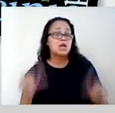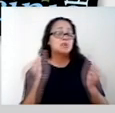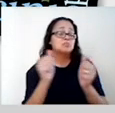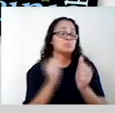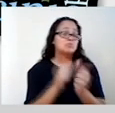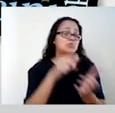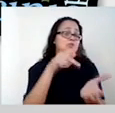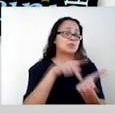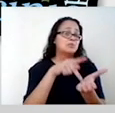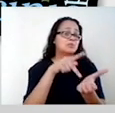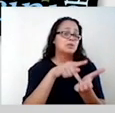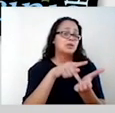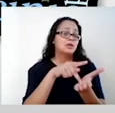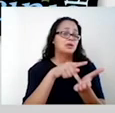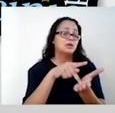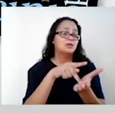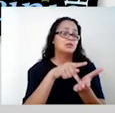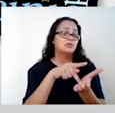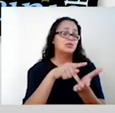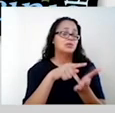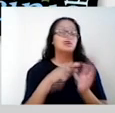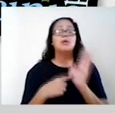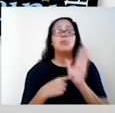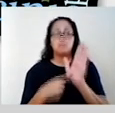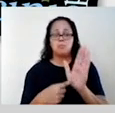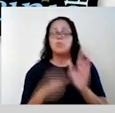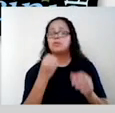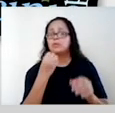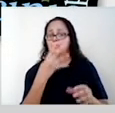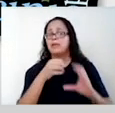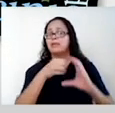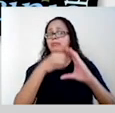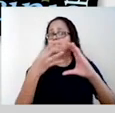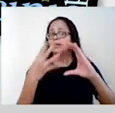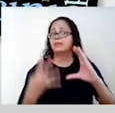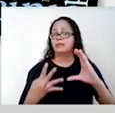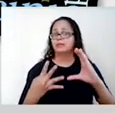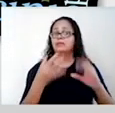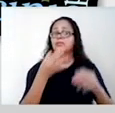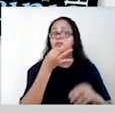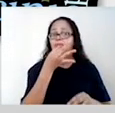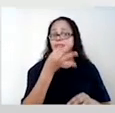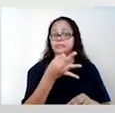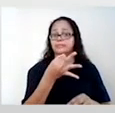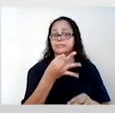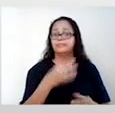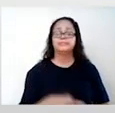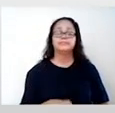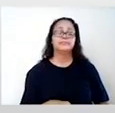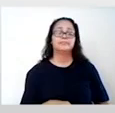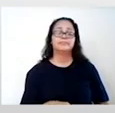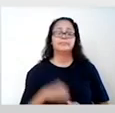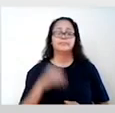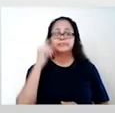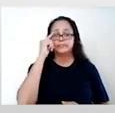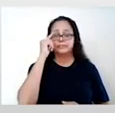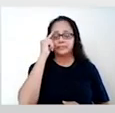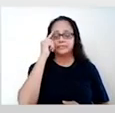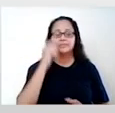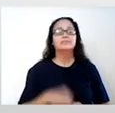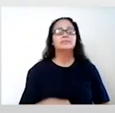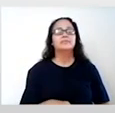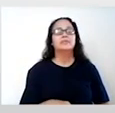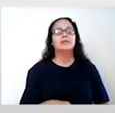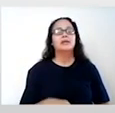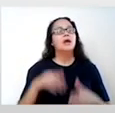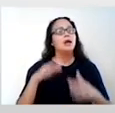verdade. Então, são todos conceitos. Essa imagem mostra bem aí as características de uma argumentação. Aqui, para a gente